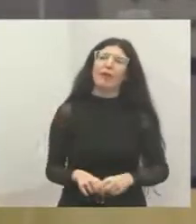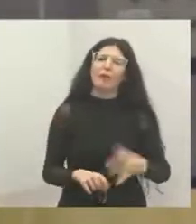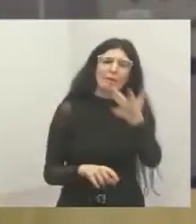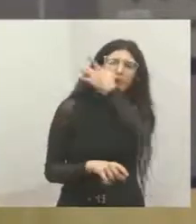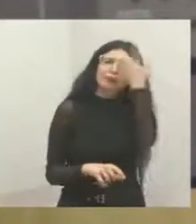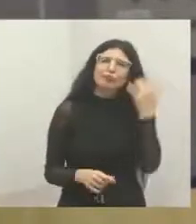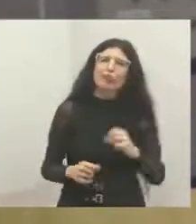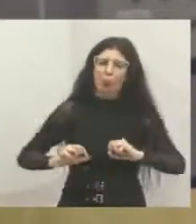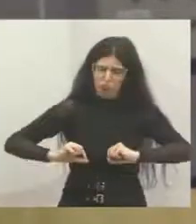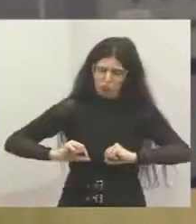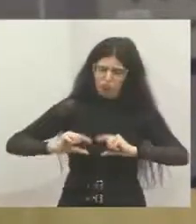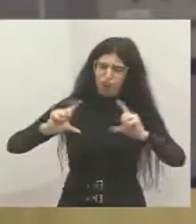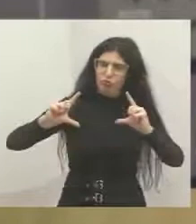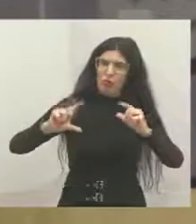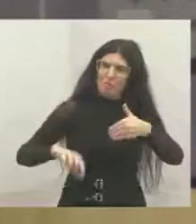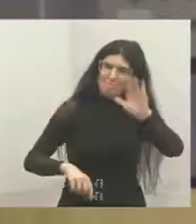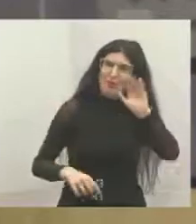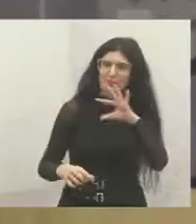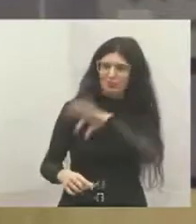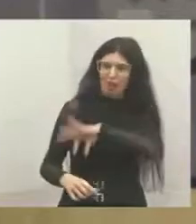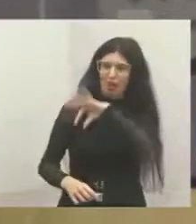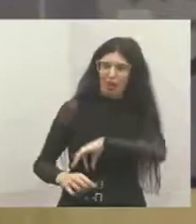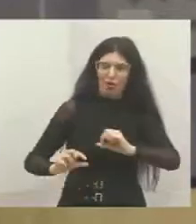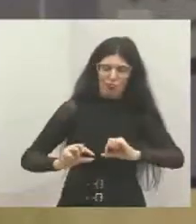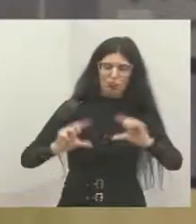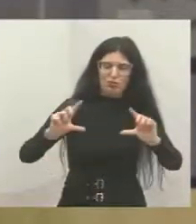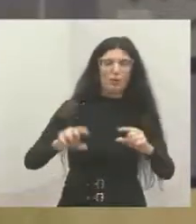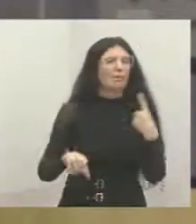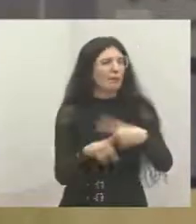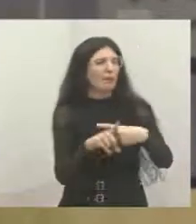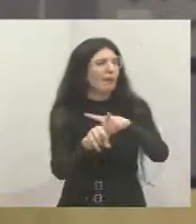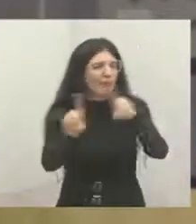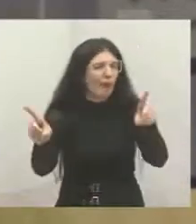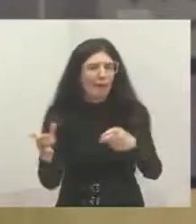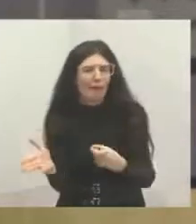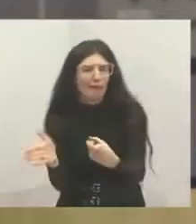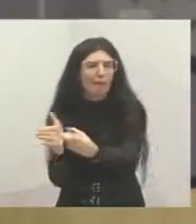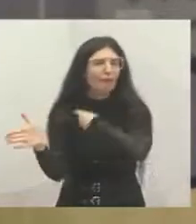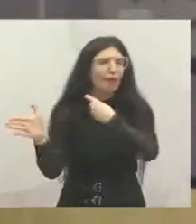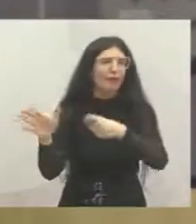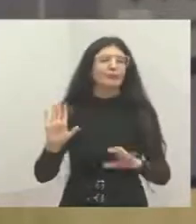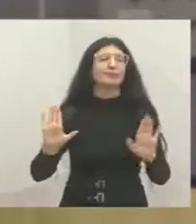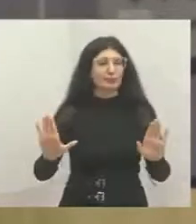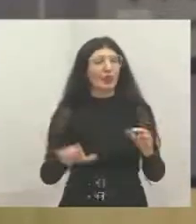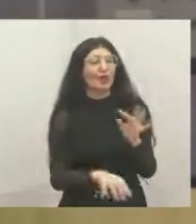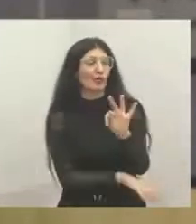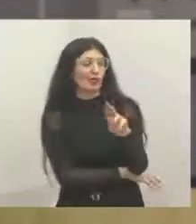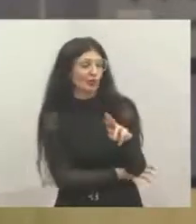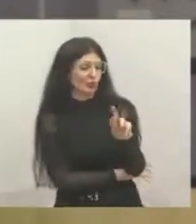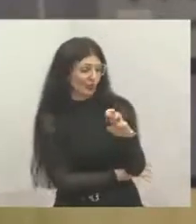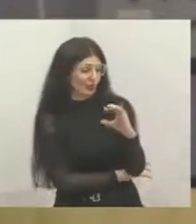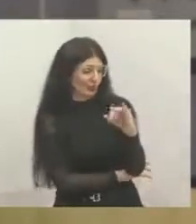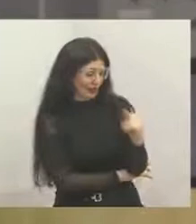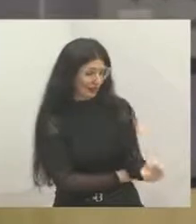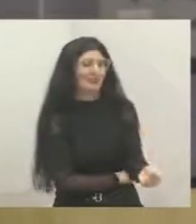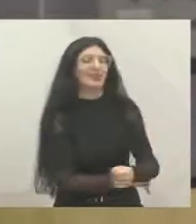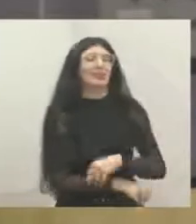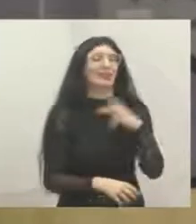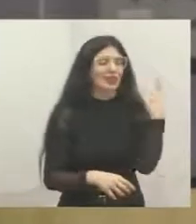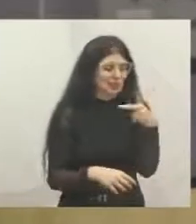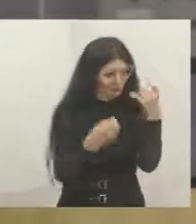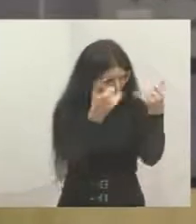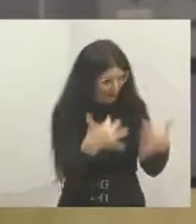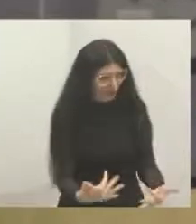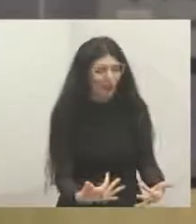se contrata mais pessoas? Né? E o Turci acabou de esclarecer o porquê que não, né? Que não tem essa gordura toda